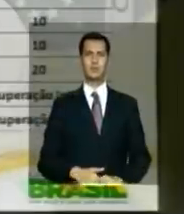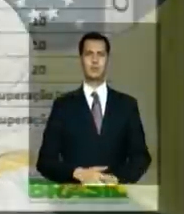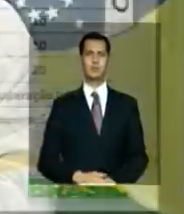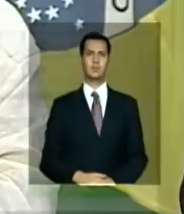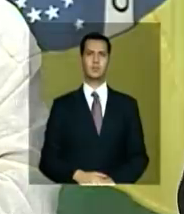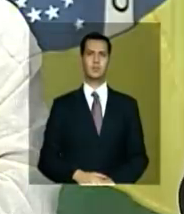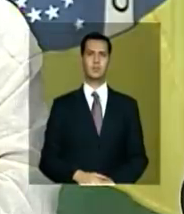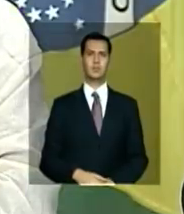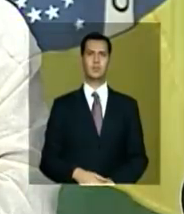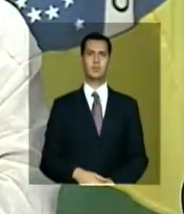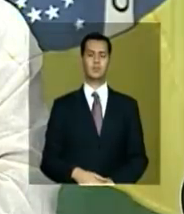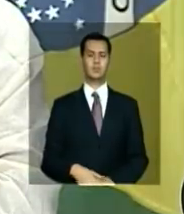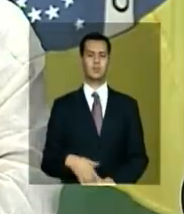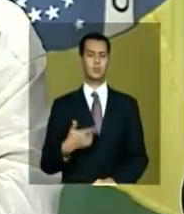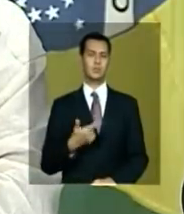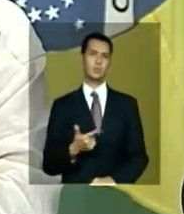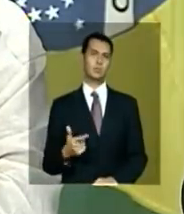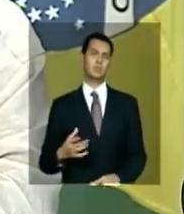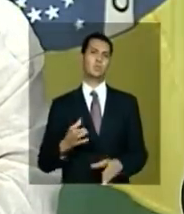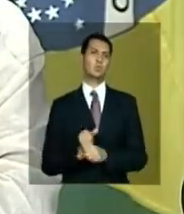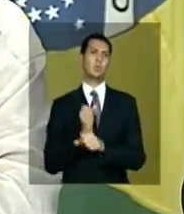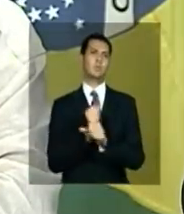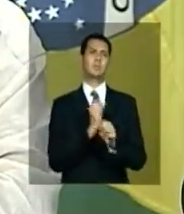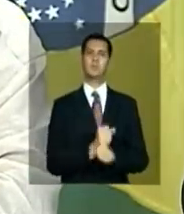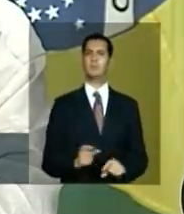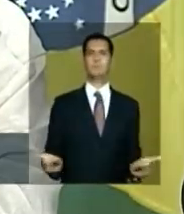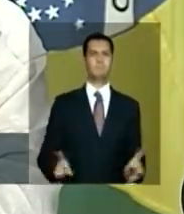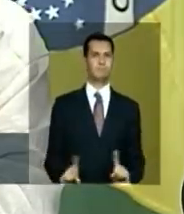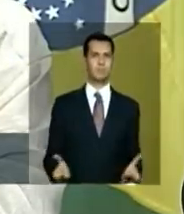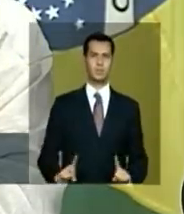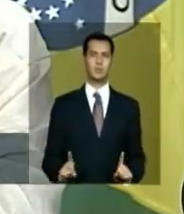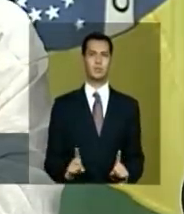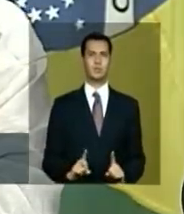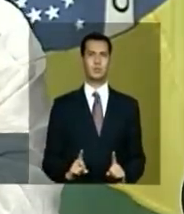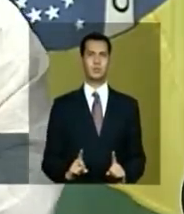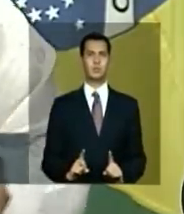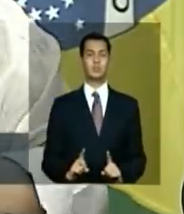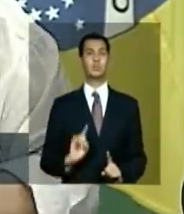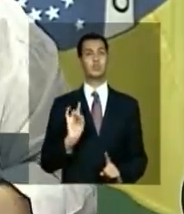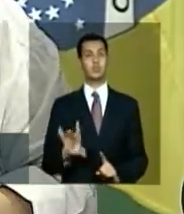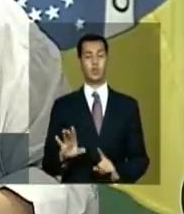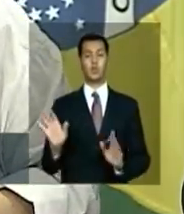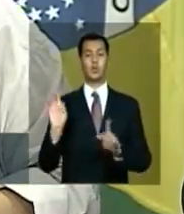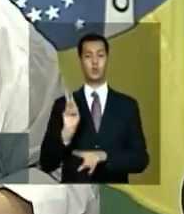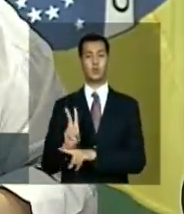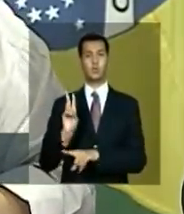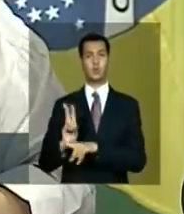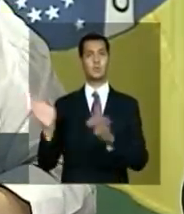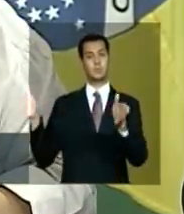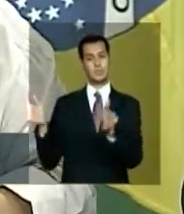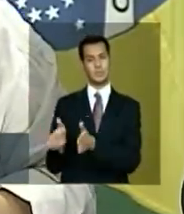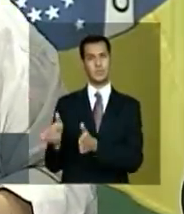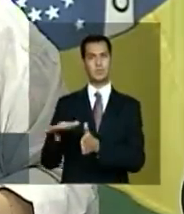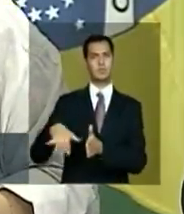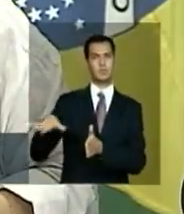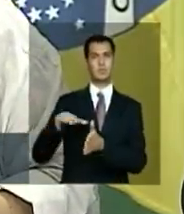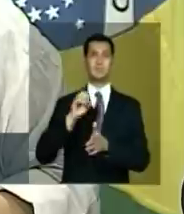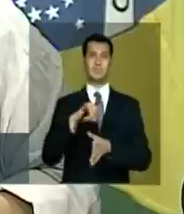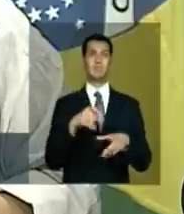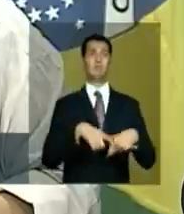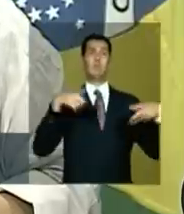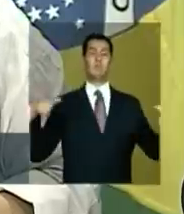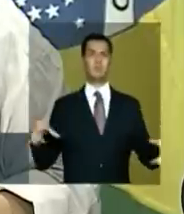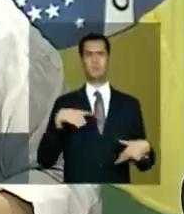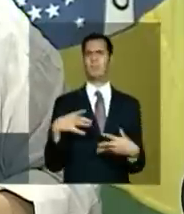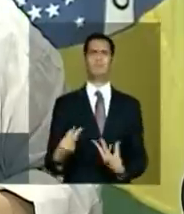essa somatória a somatória é para proteção da propriedade é para o pequeno porque a propriedade é pequena os grandes têm grande